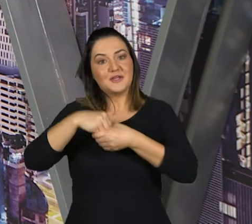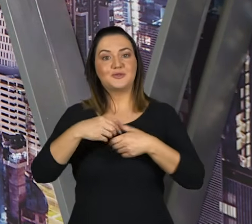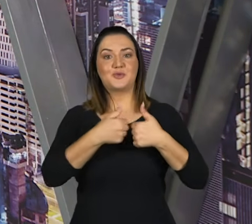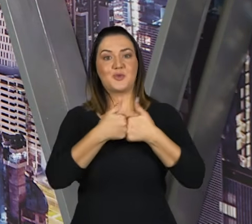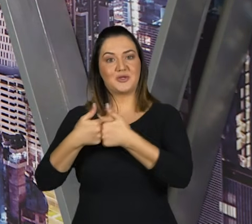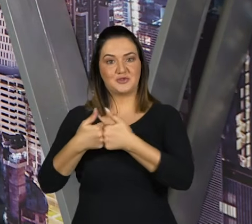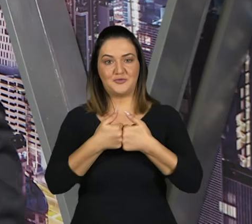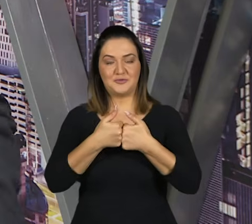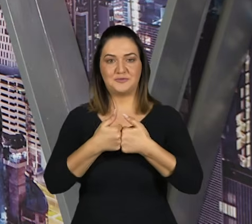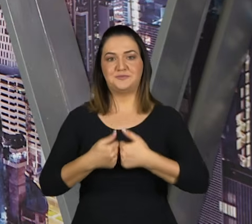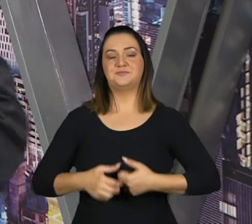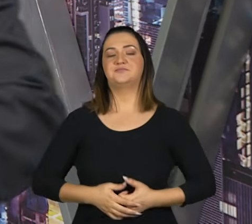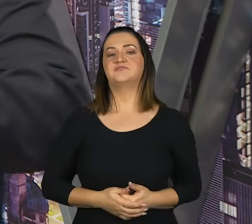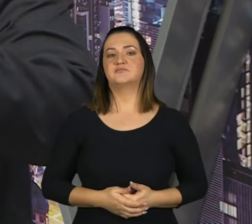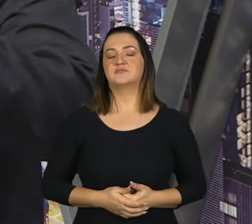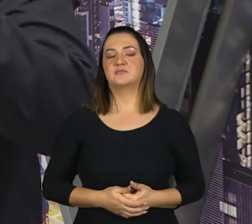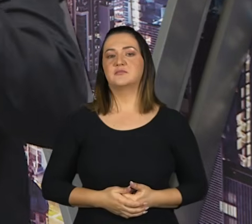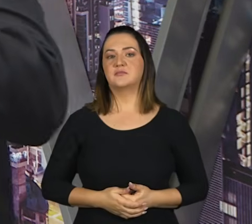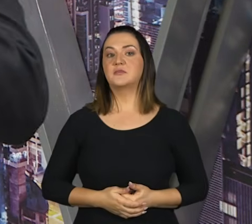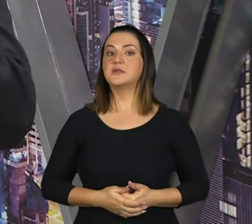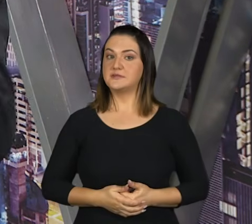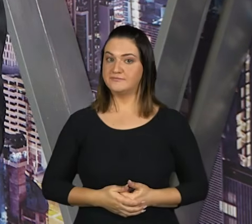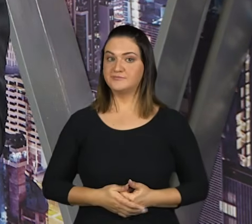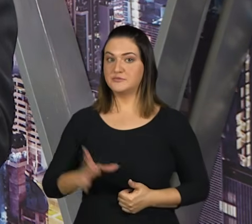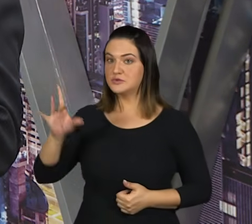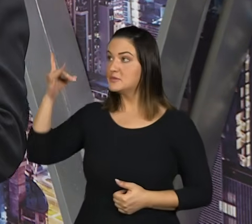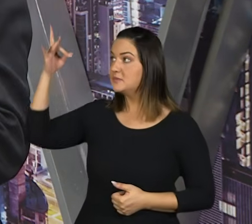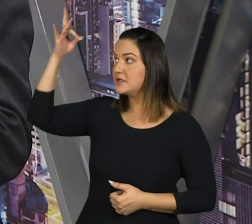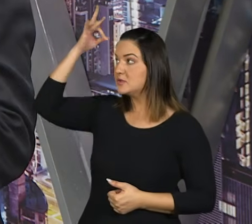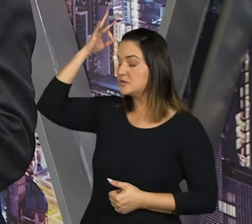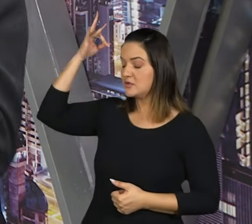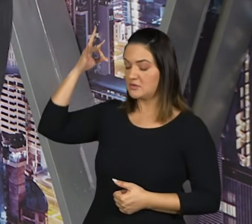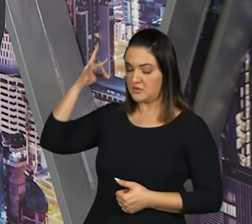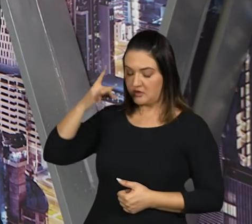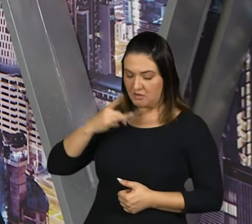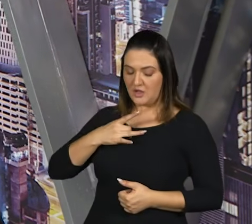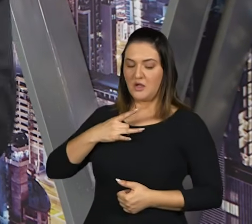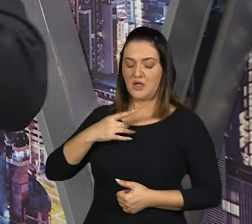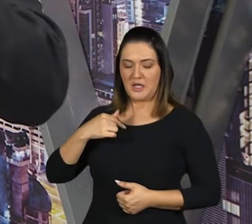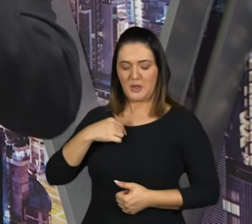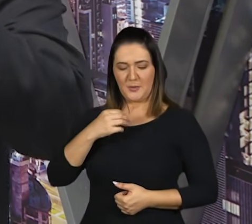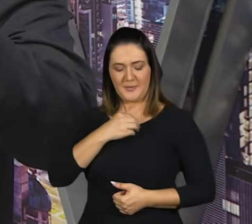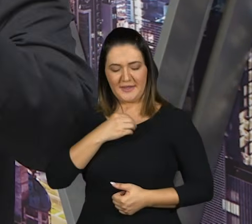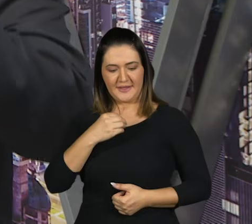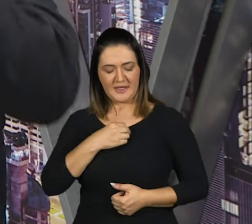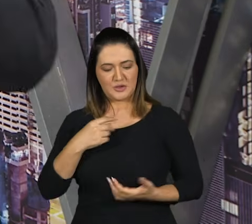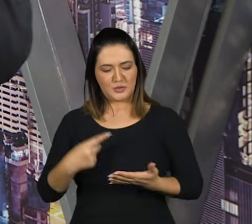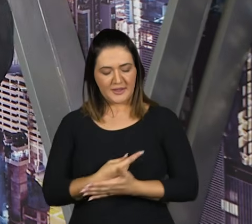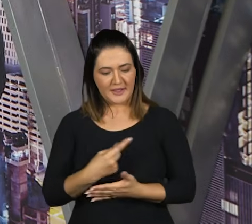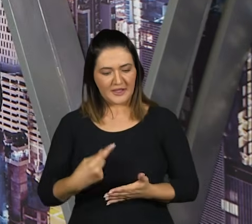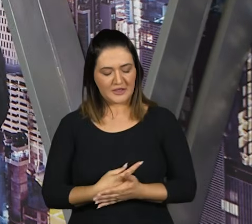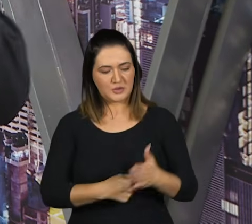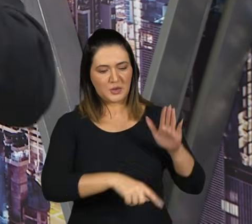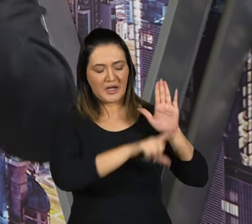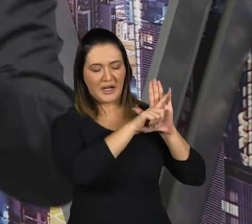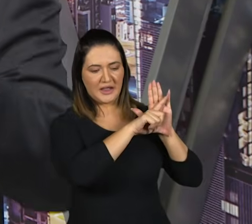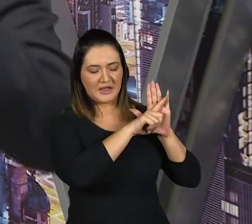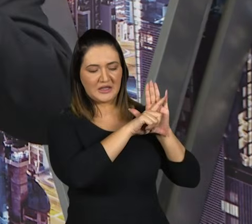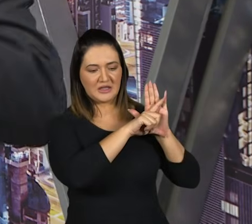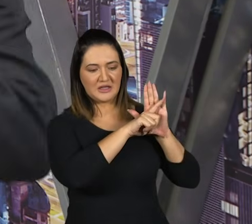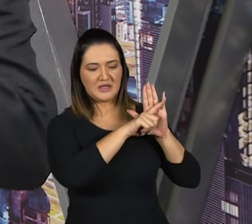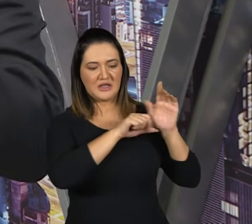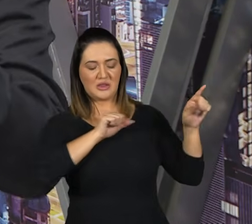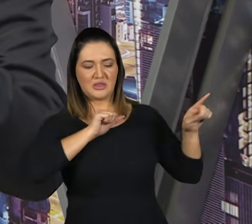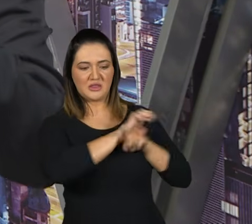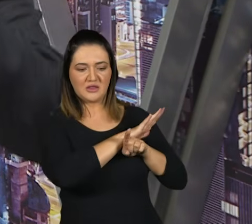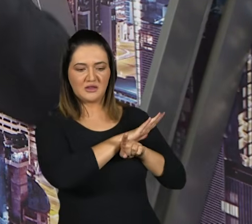conflito. Agora escuta, o Espírito Santo convence o ser humano do pecado. Pecado é a transgressão da lei. Você percebe que estou